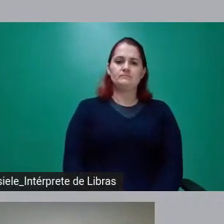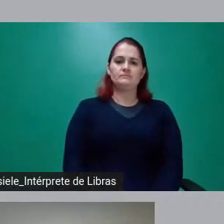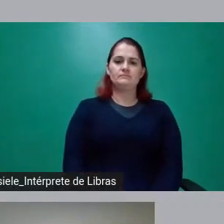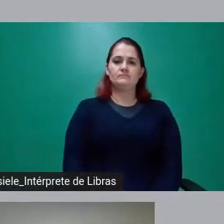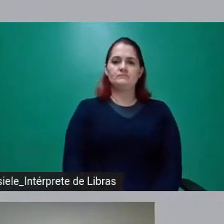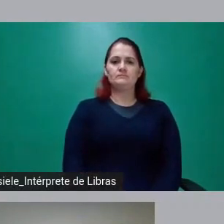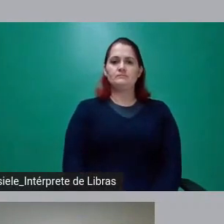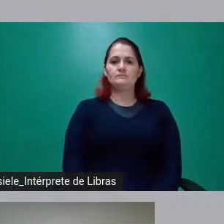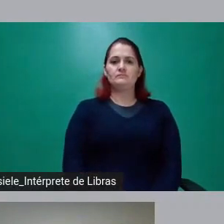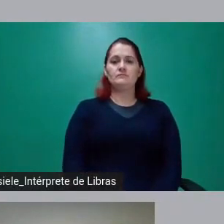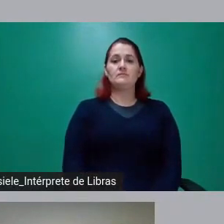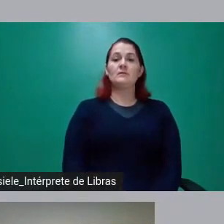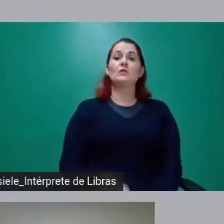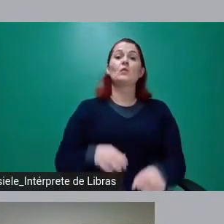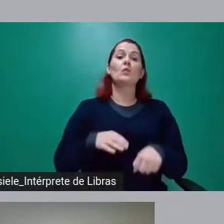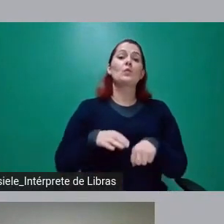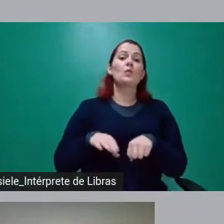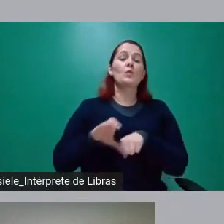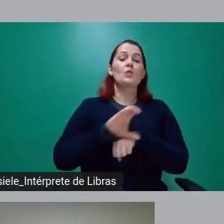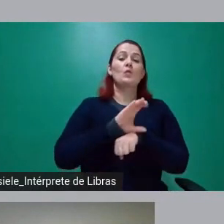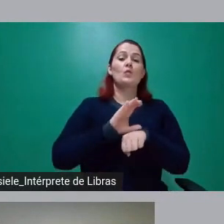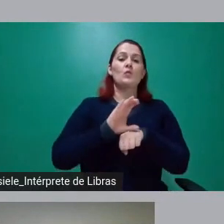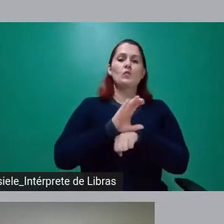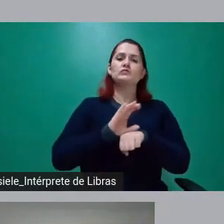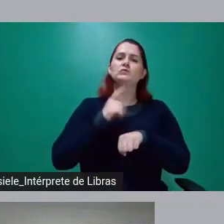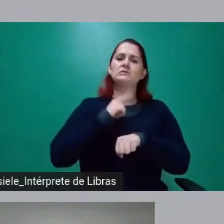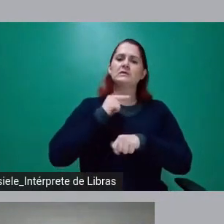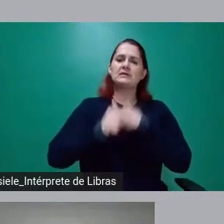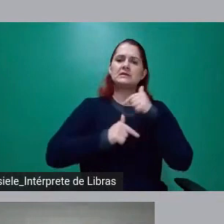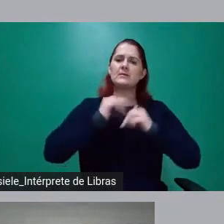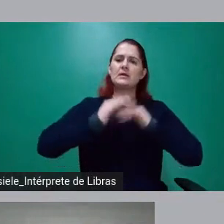para que uma Constituição seja efetiva,